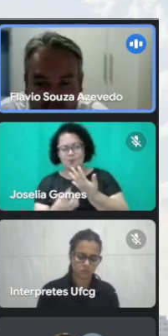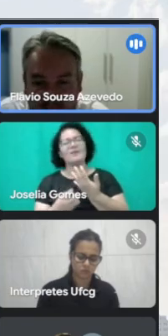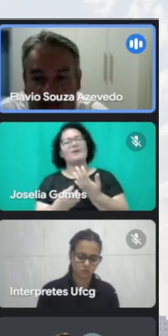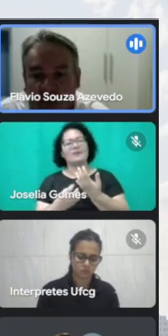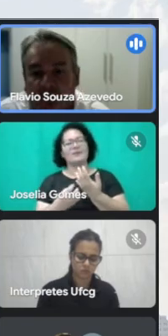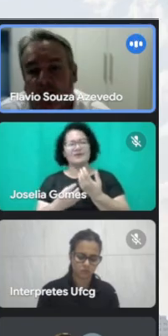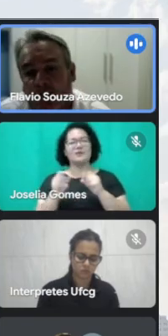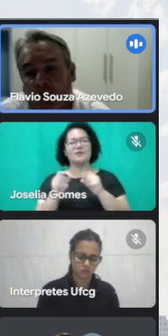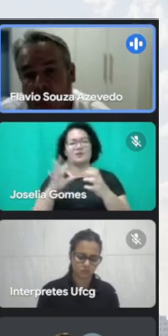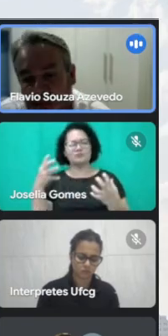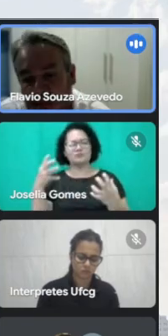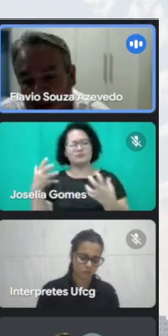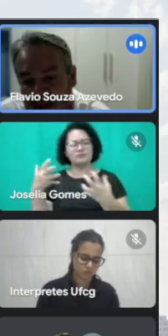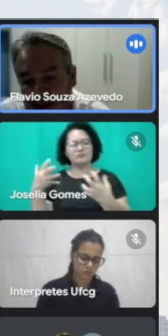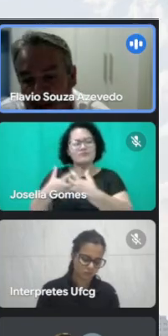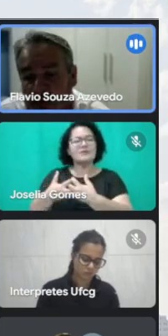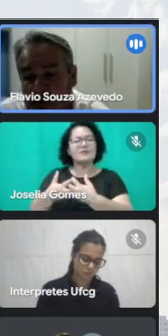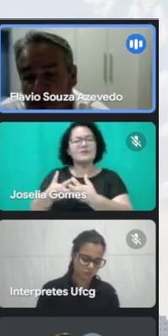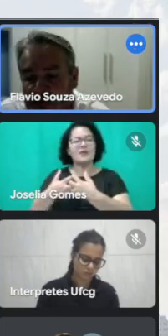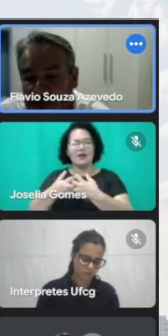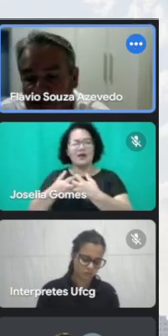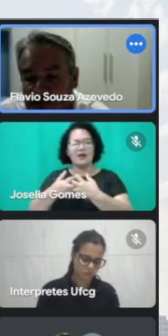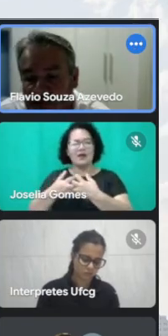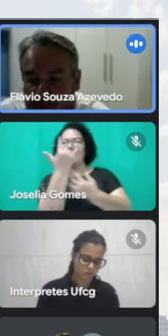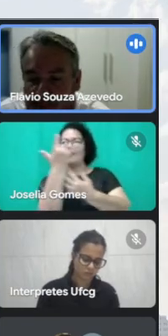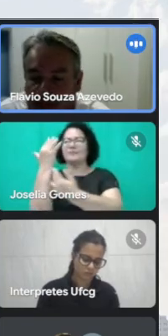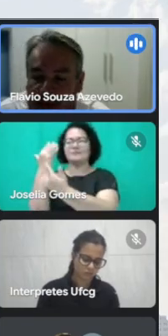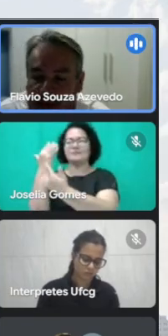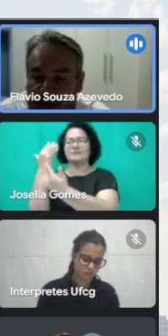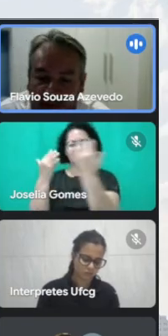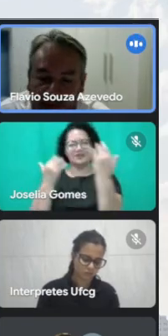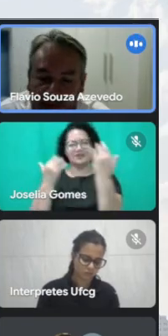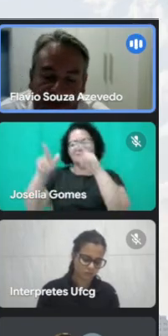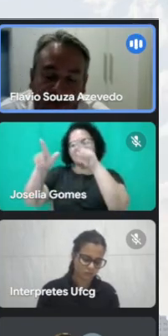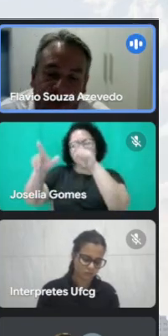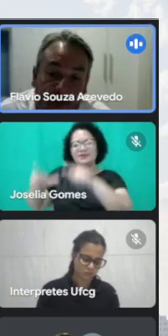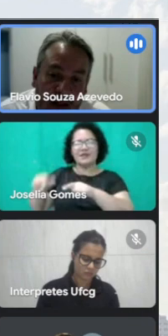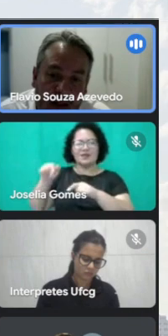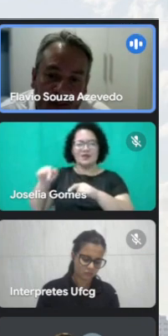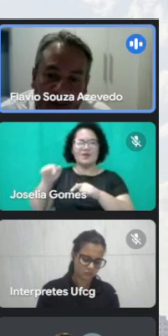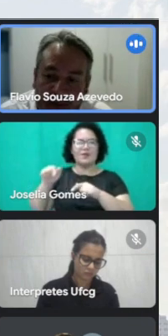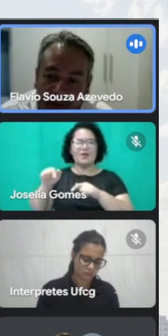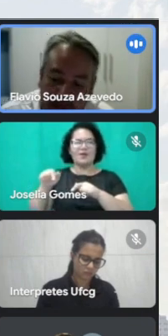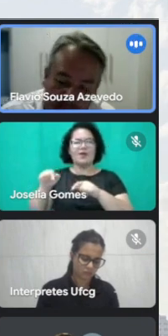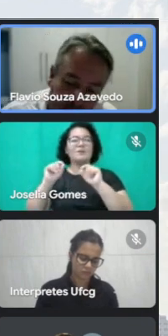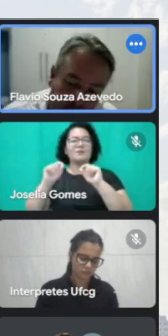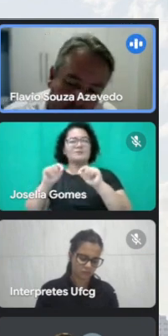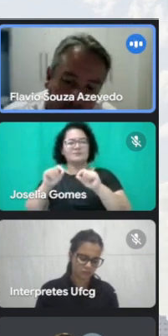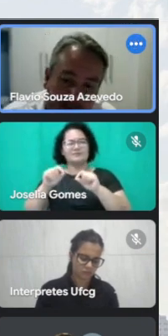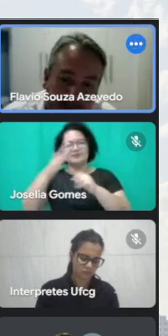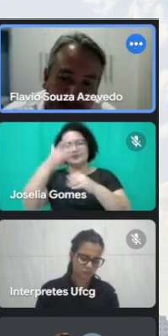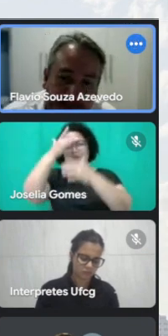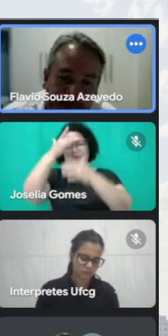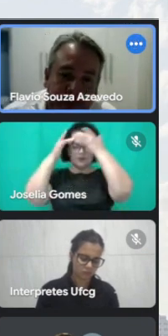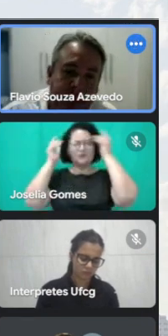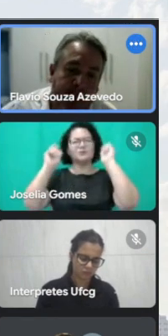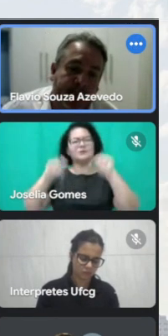se integrassem, né, nessa paisagem, né, para servir também de amenidade para as